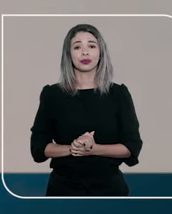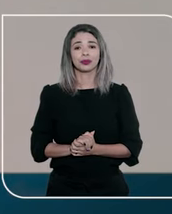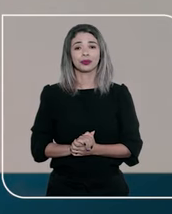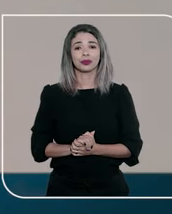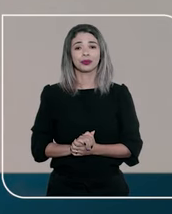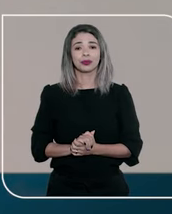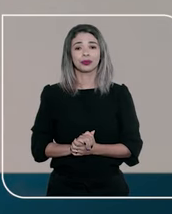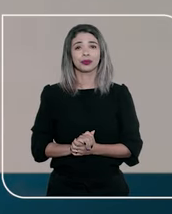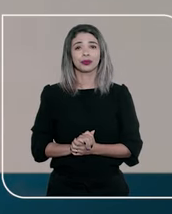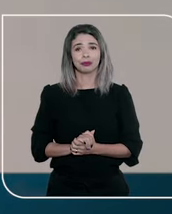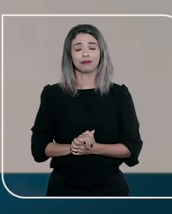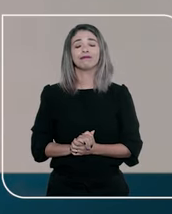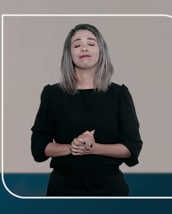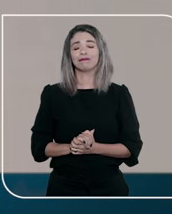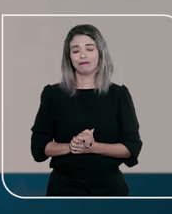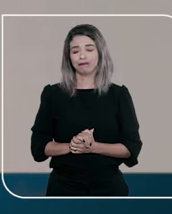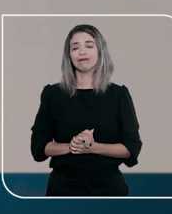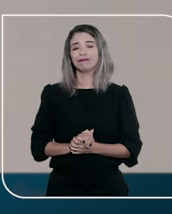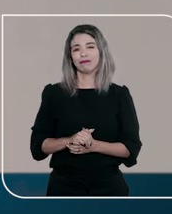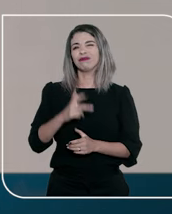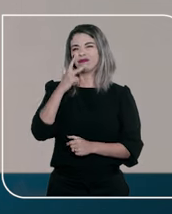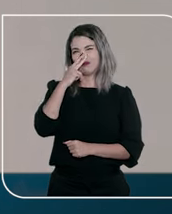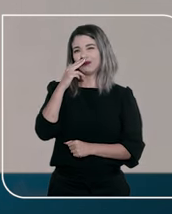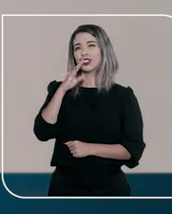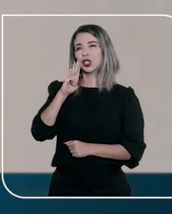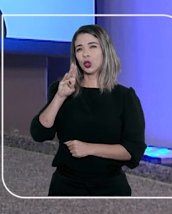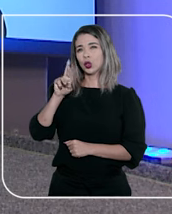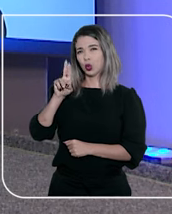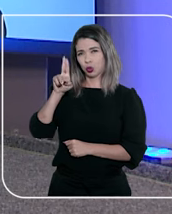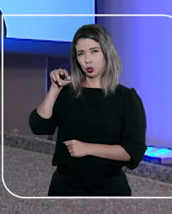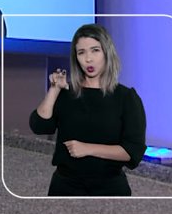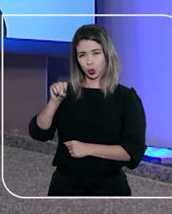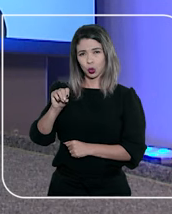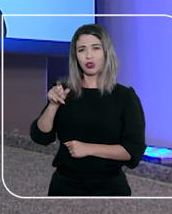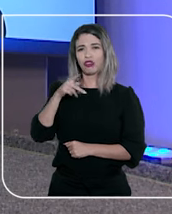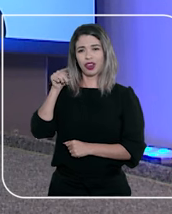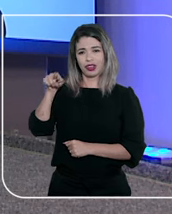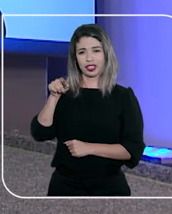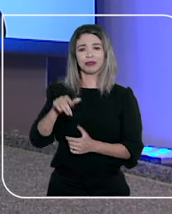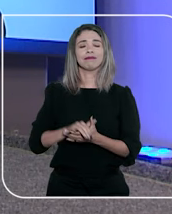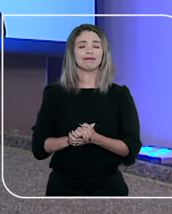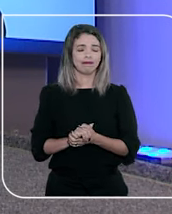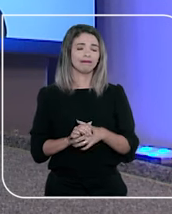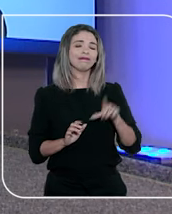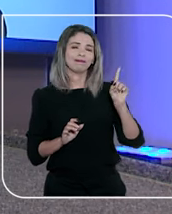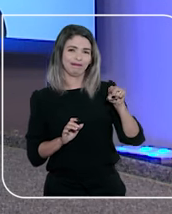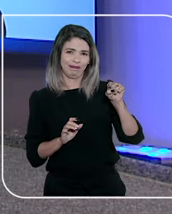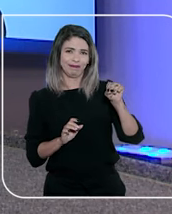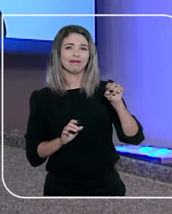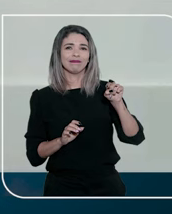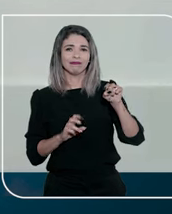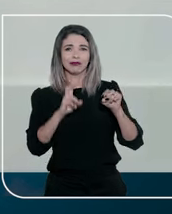Eu acho que o doutor Bruno fez a colocação, mas se quiser complementar, por favor. Não, é isso,